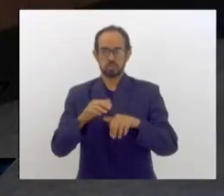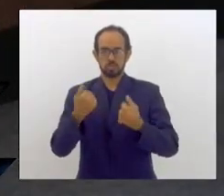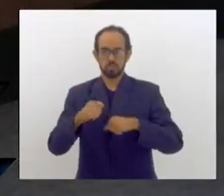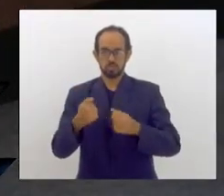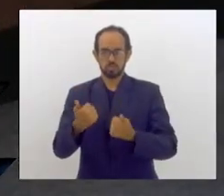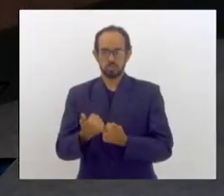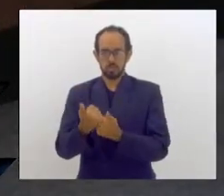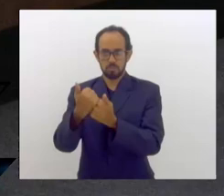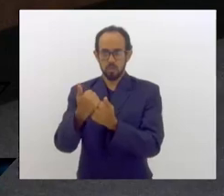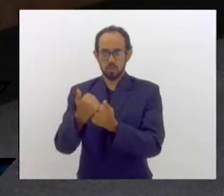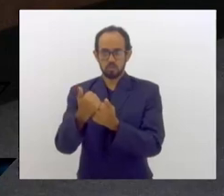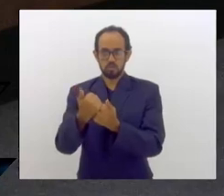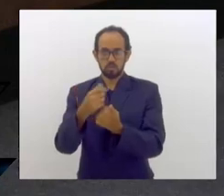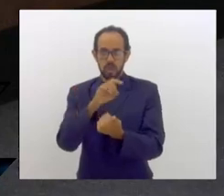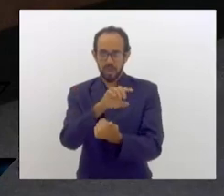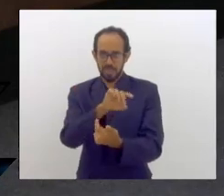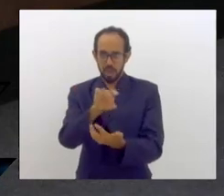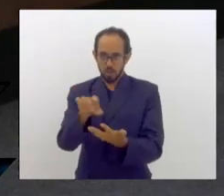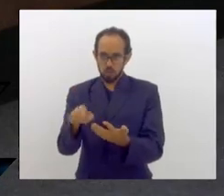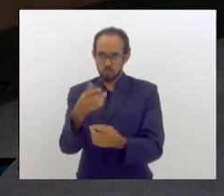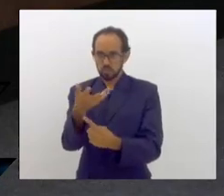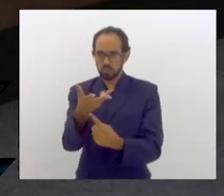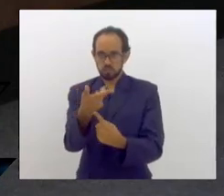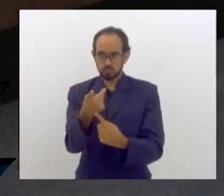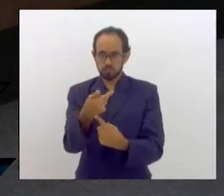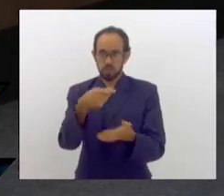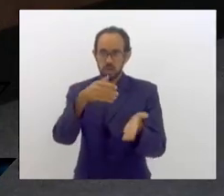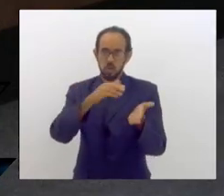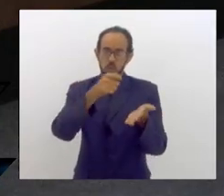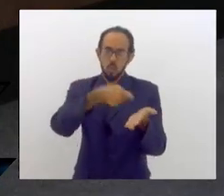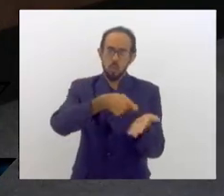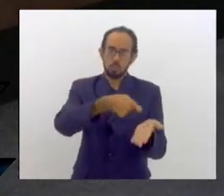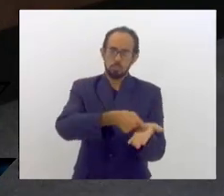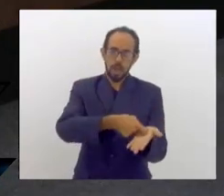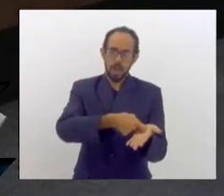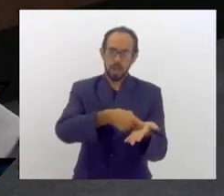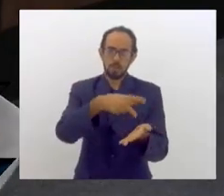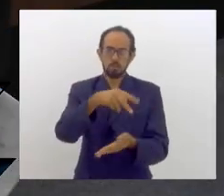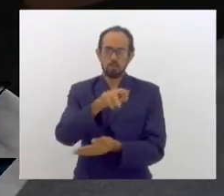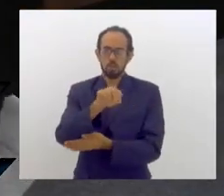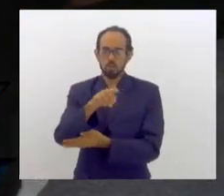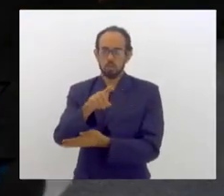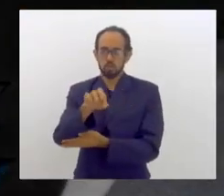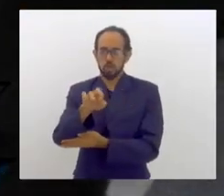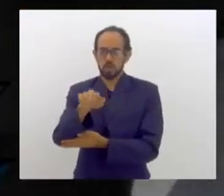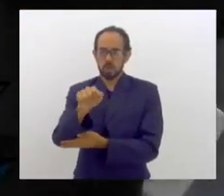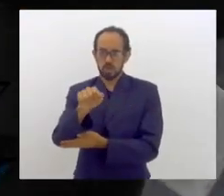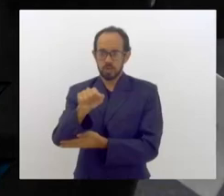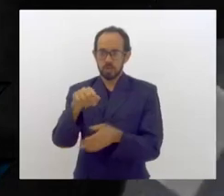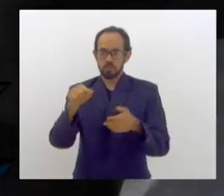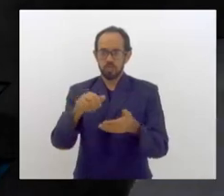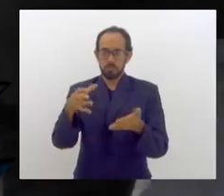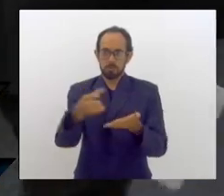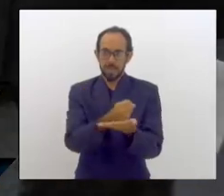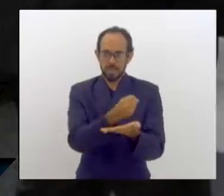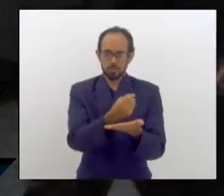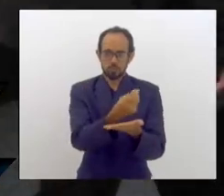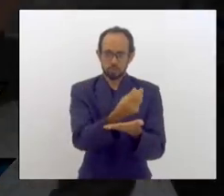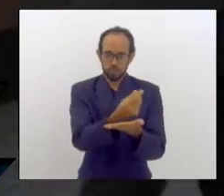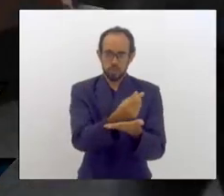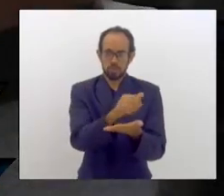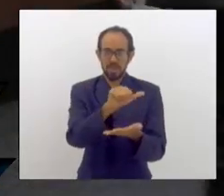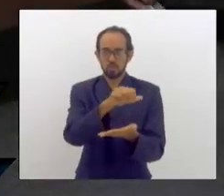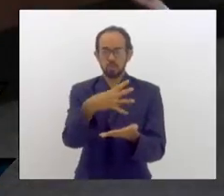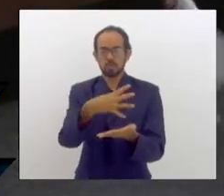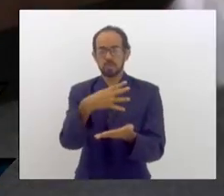desses artistas, para ter visibilidade, para cobrar a produtora, né, que vem pegando o dinheiro da cultura, desviando mais de 14 bilhões aqui da cultura,